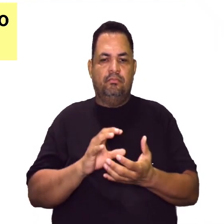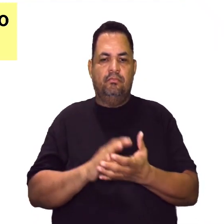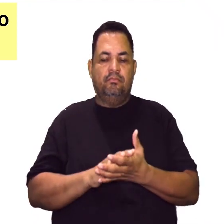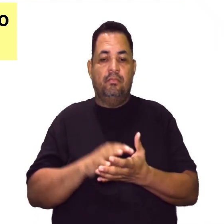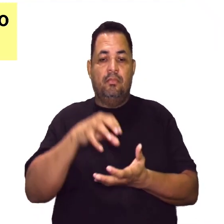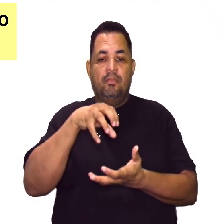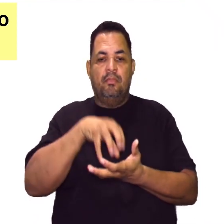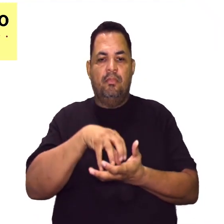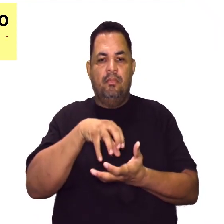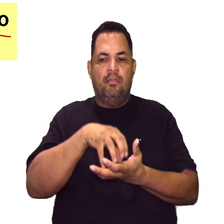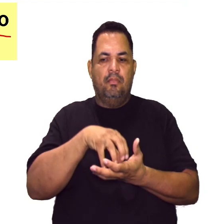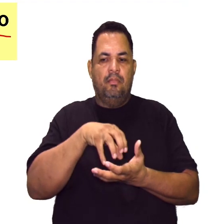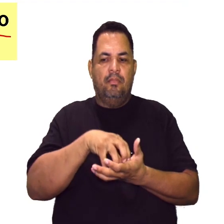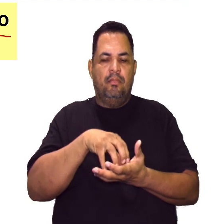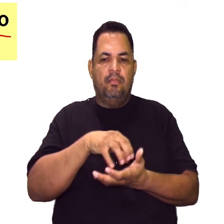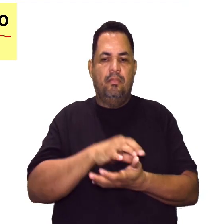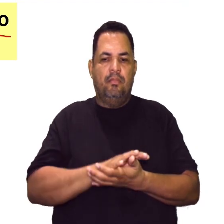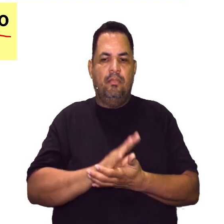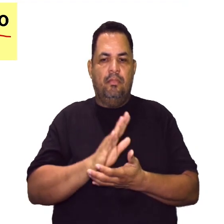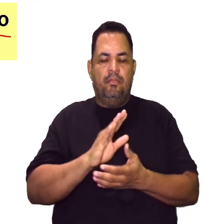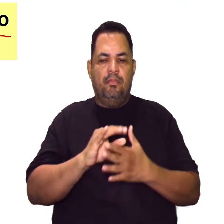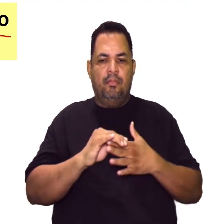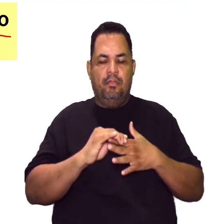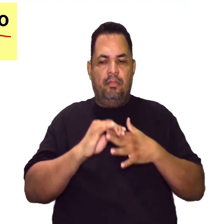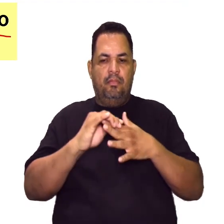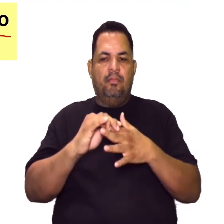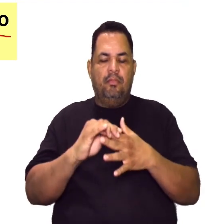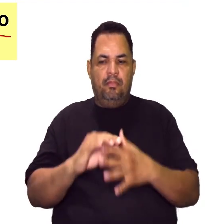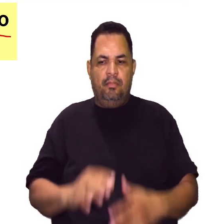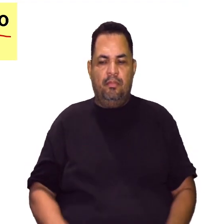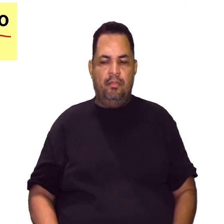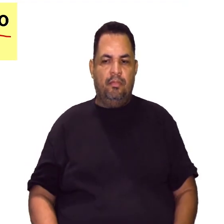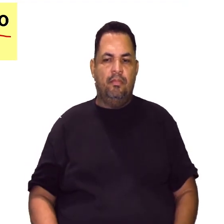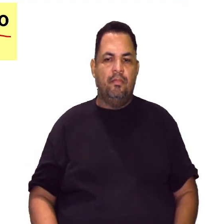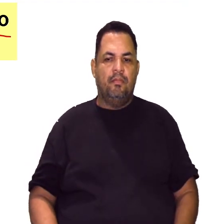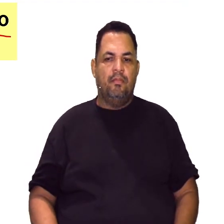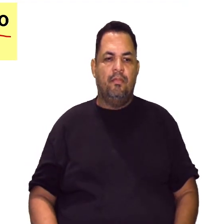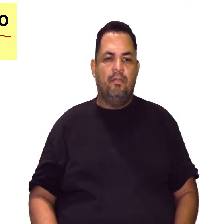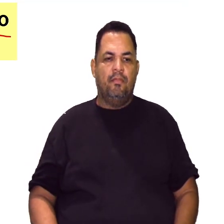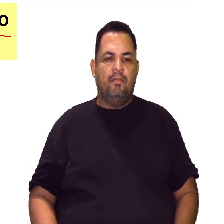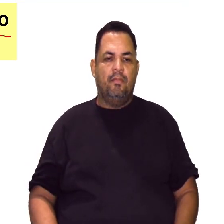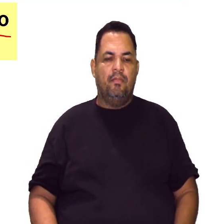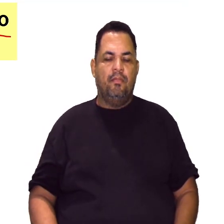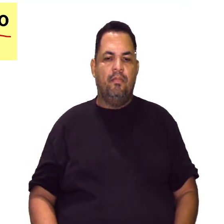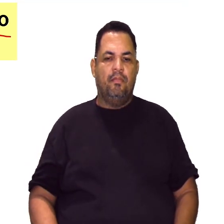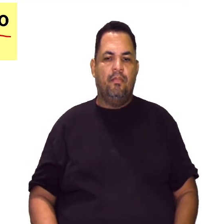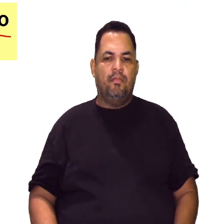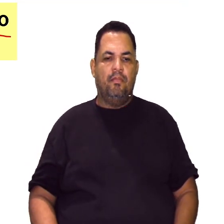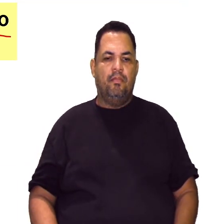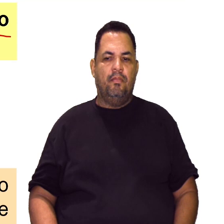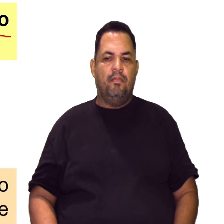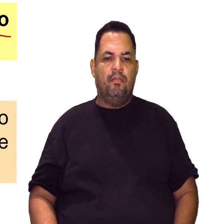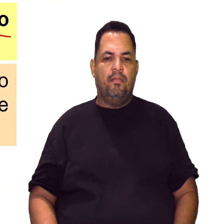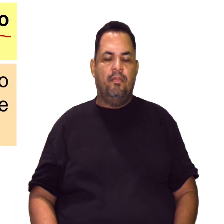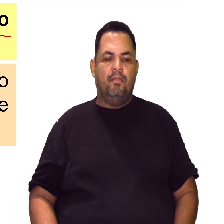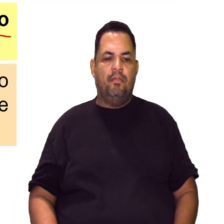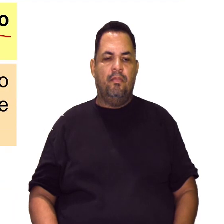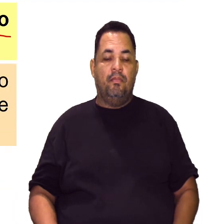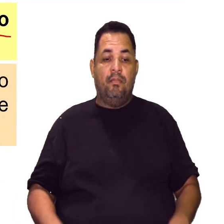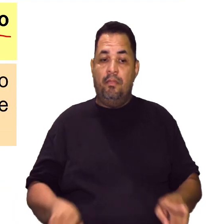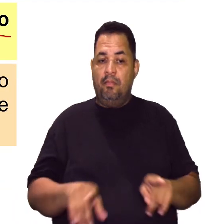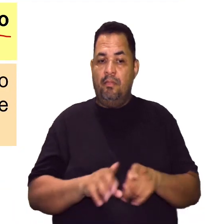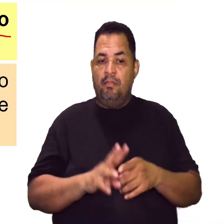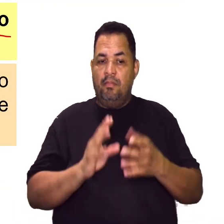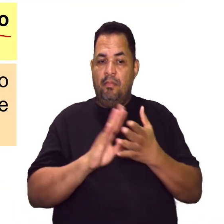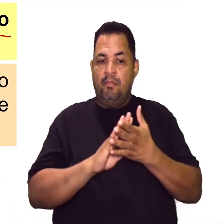átomo de átomo central ou elemento central. Assim